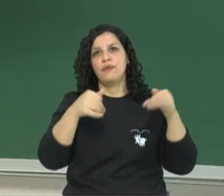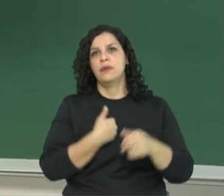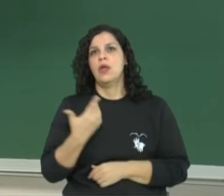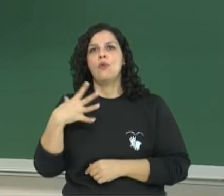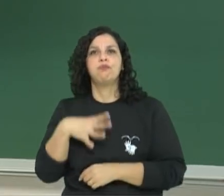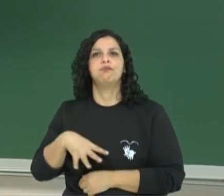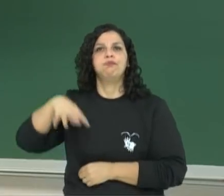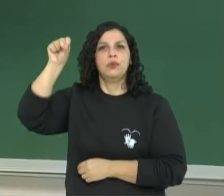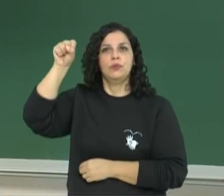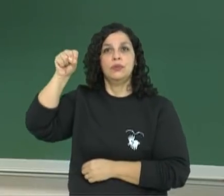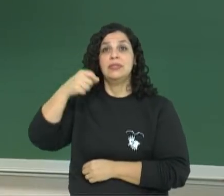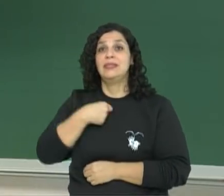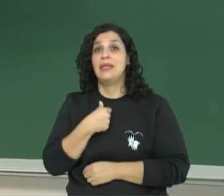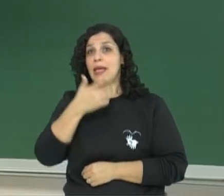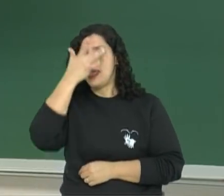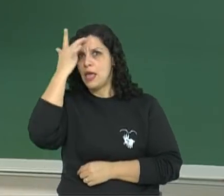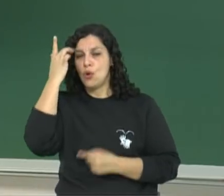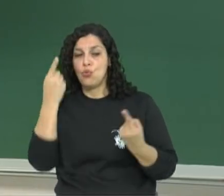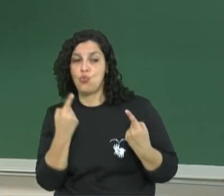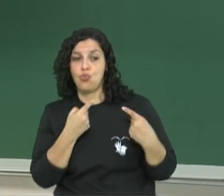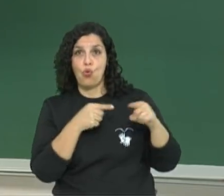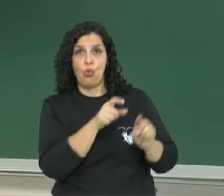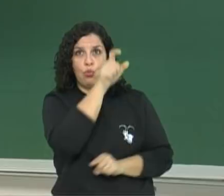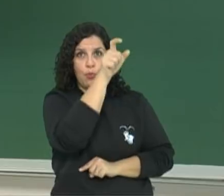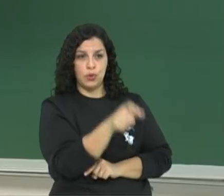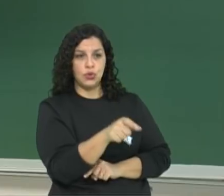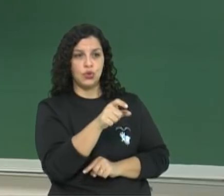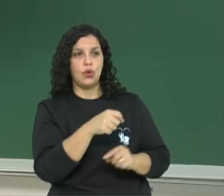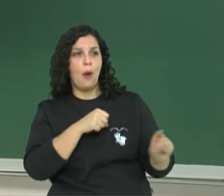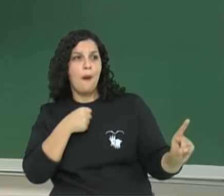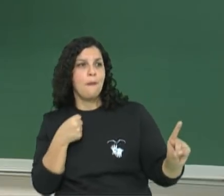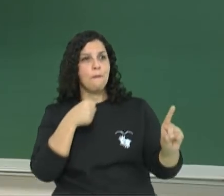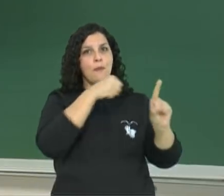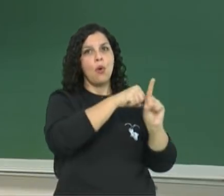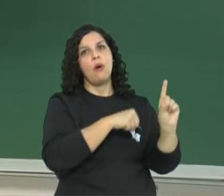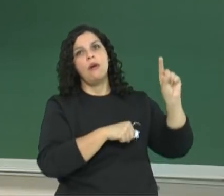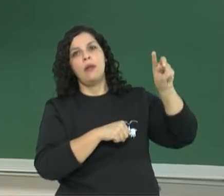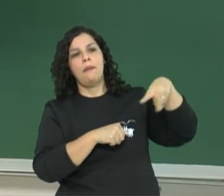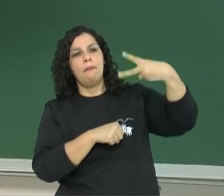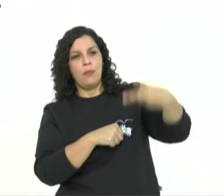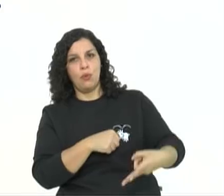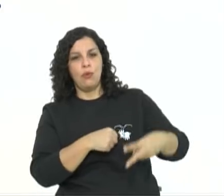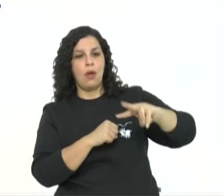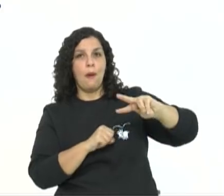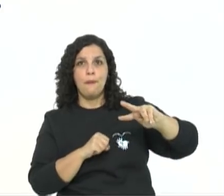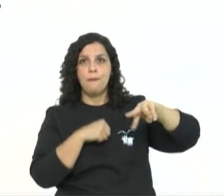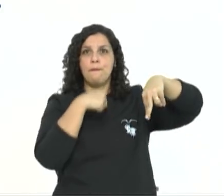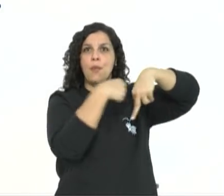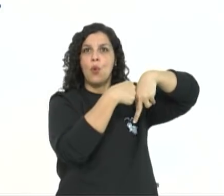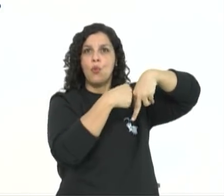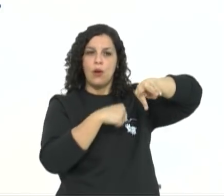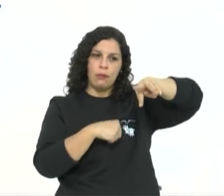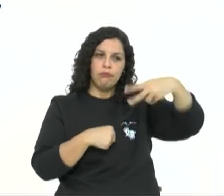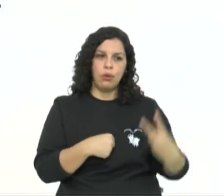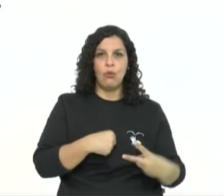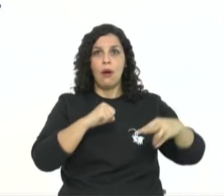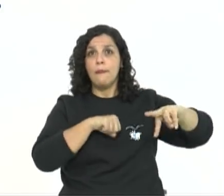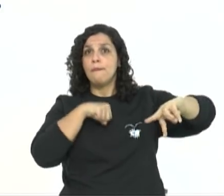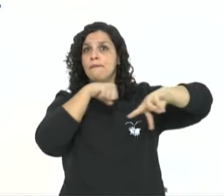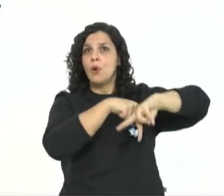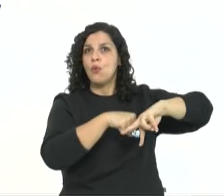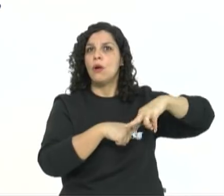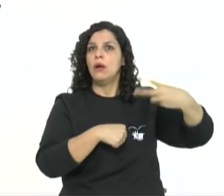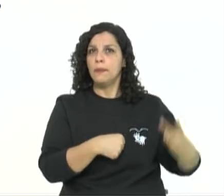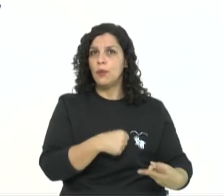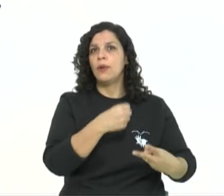caia 3 vezes dentro do mesmo round, acabou a luta. Nocaute por contagem, contagem